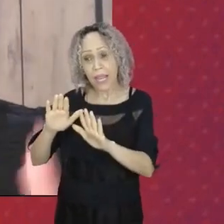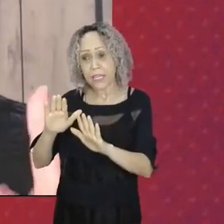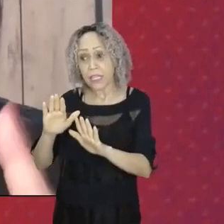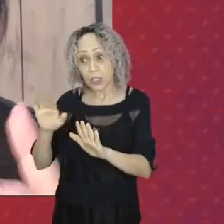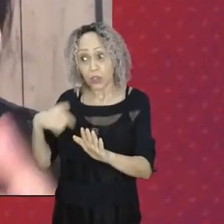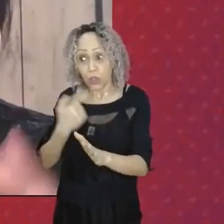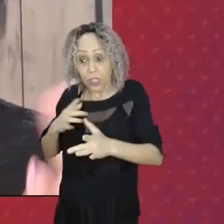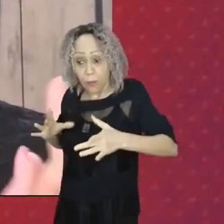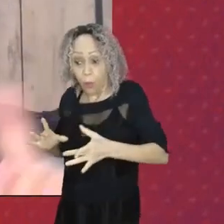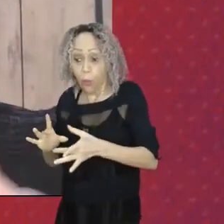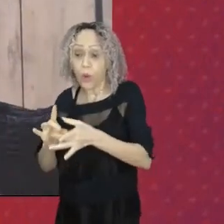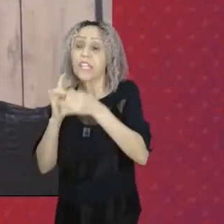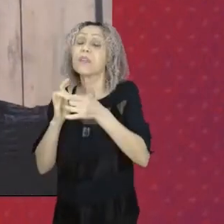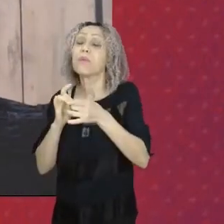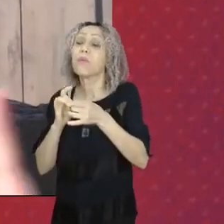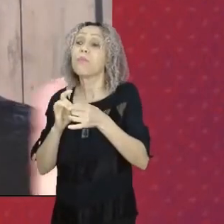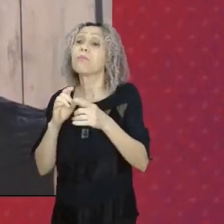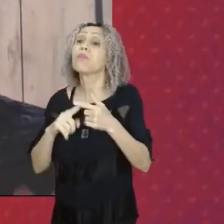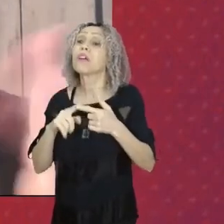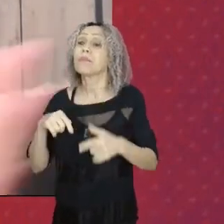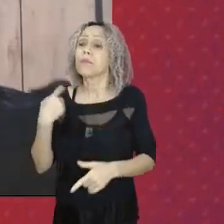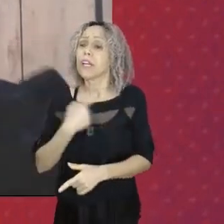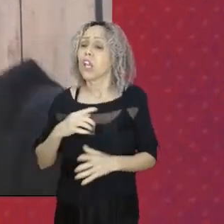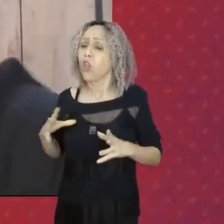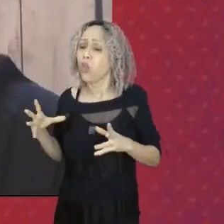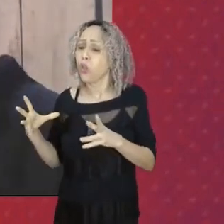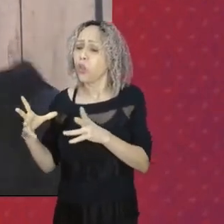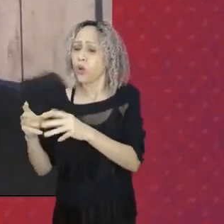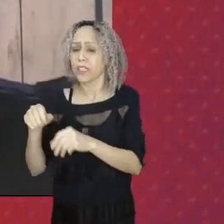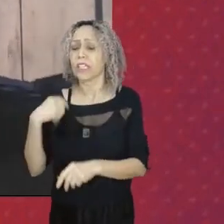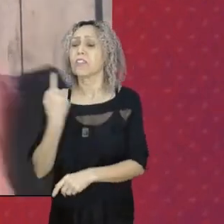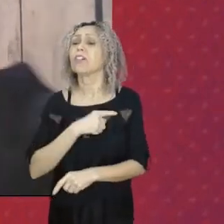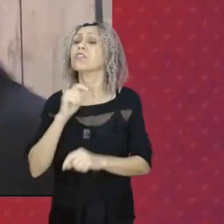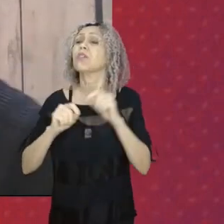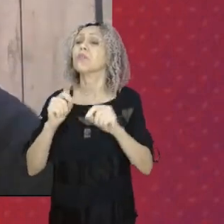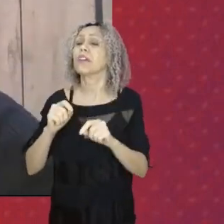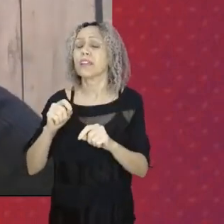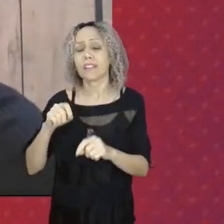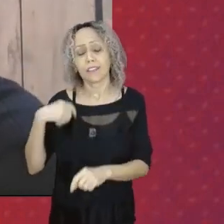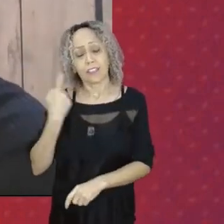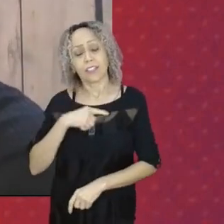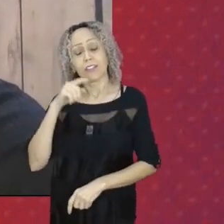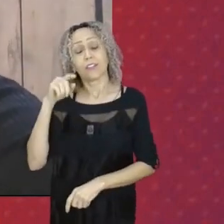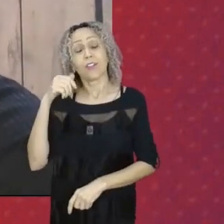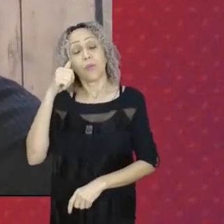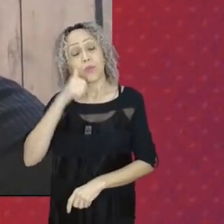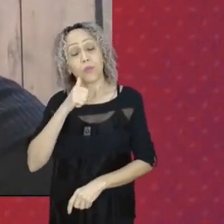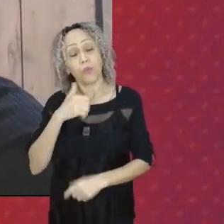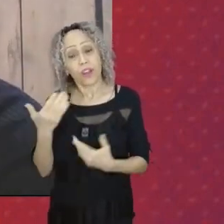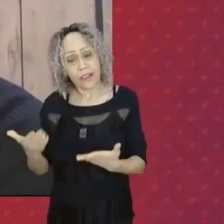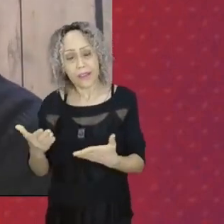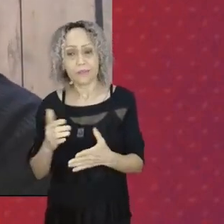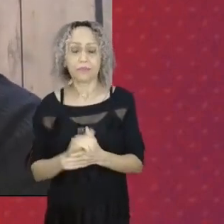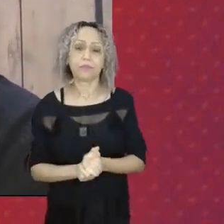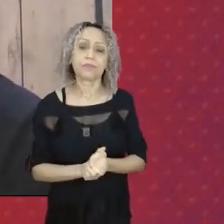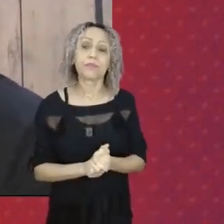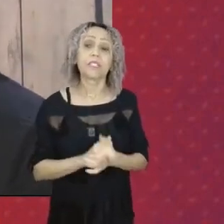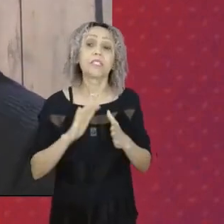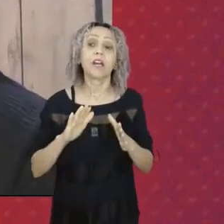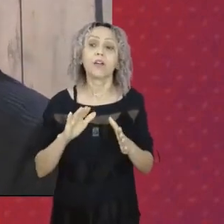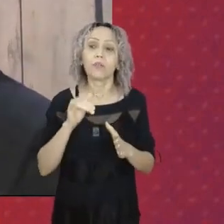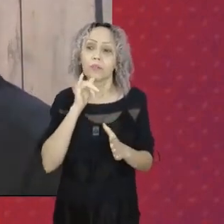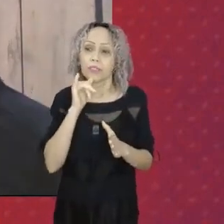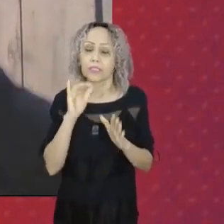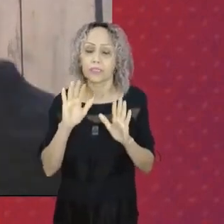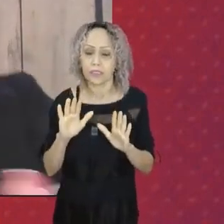unificarmos e entendermos e compreendermos que tem momentos da nossa vida que cada diáspora de um grupo de mulheres vai